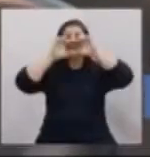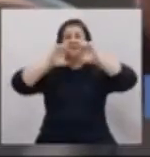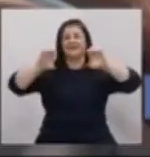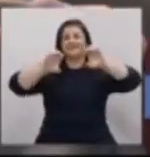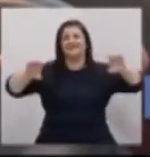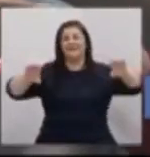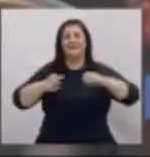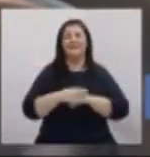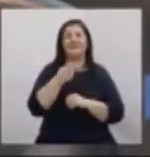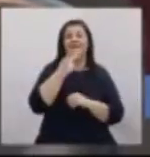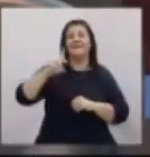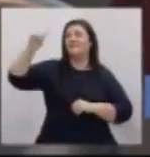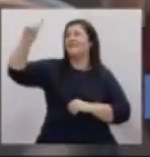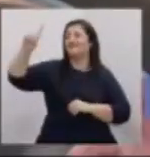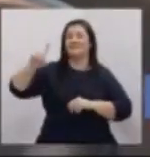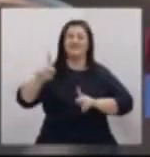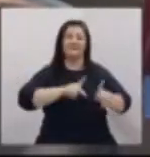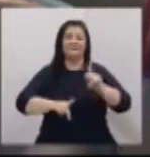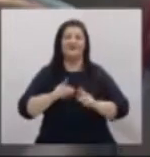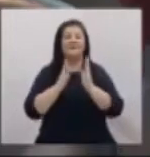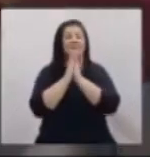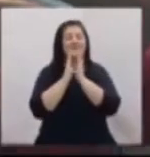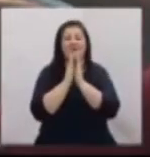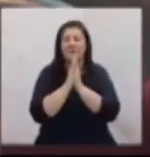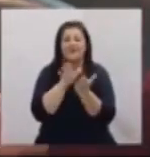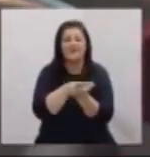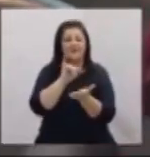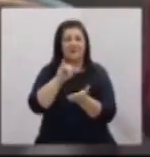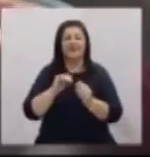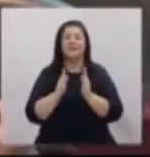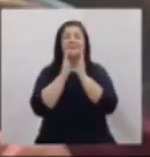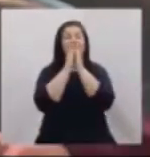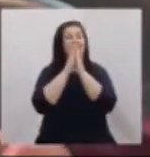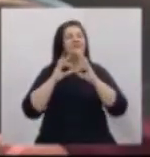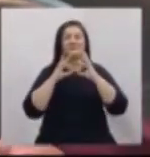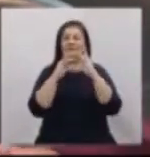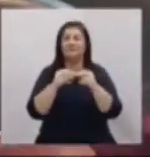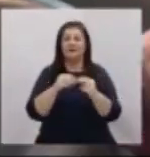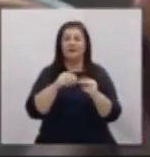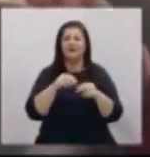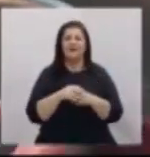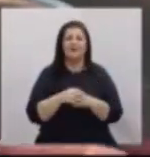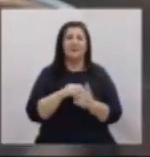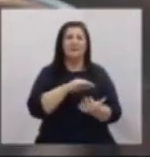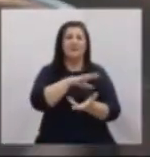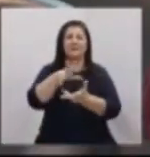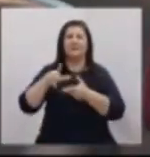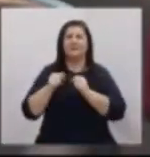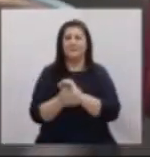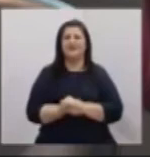falar de Deus para o povo, orar pelo Jacareí, orar por todo o universo, por todo o povo da terra, para que eles sejam